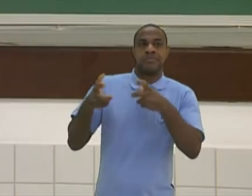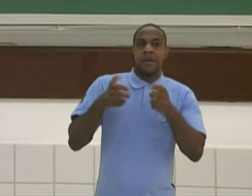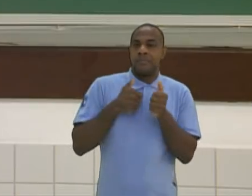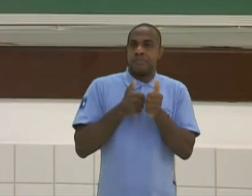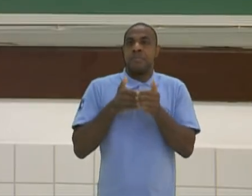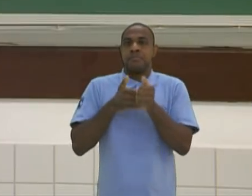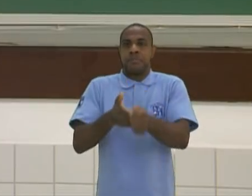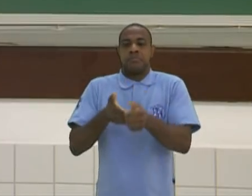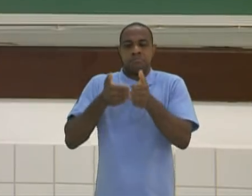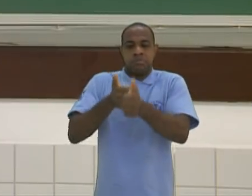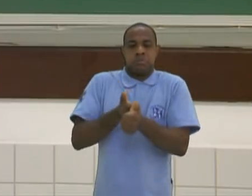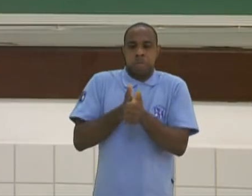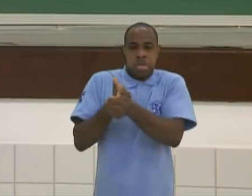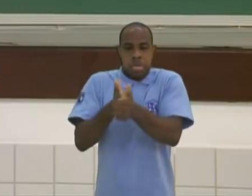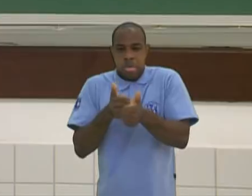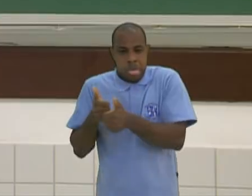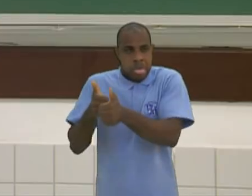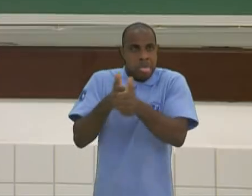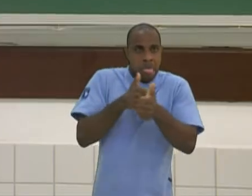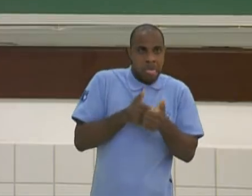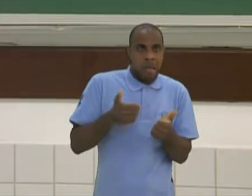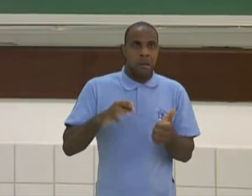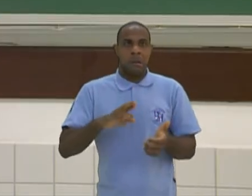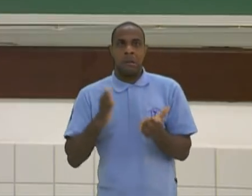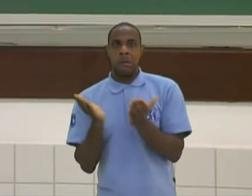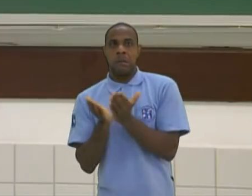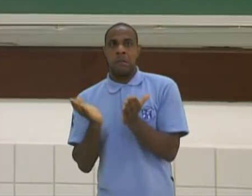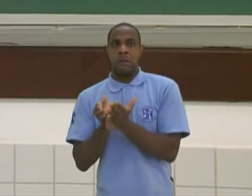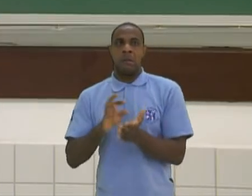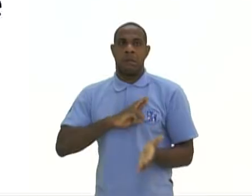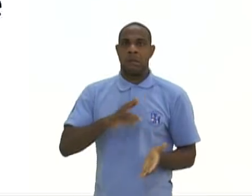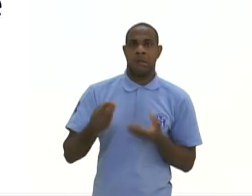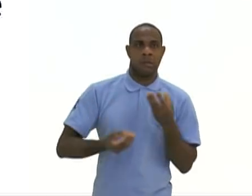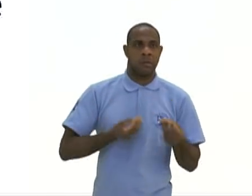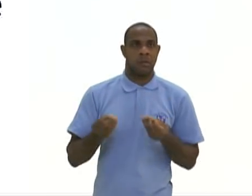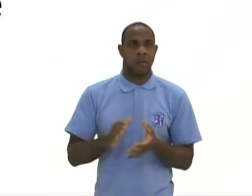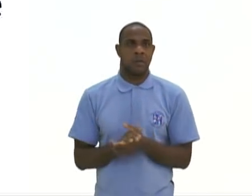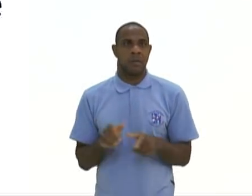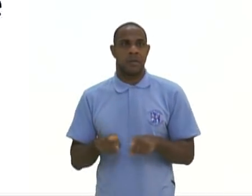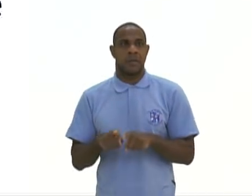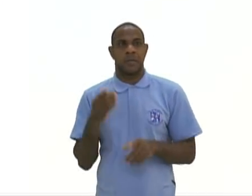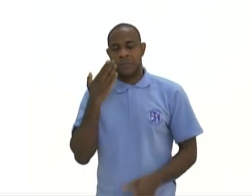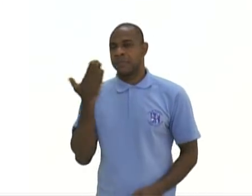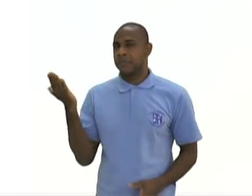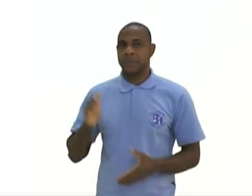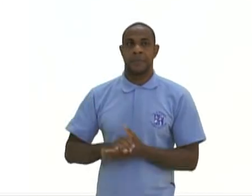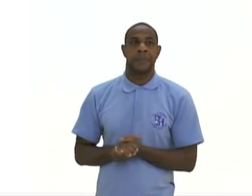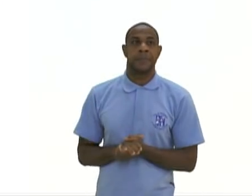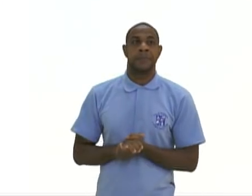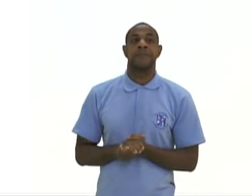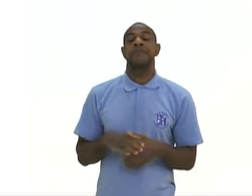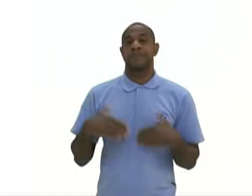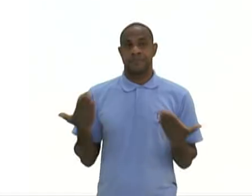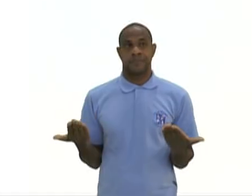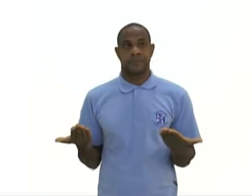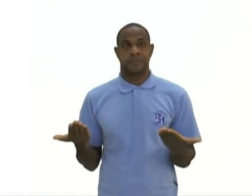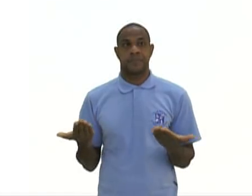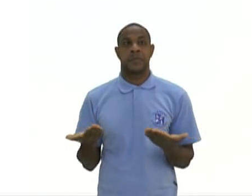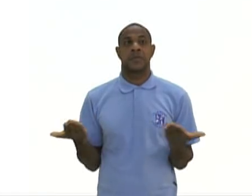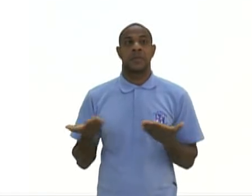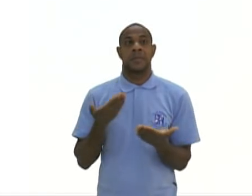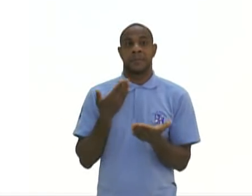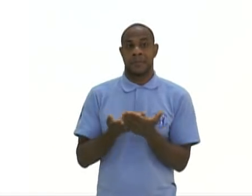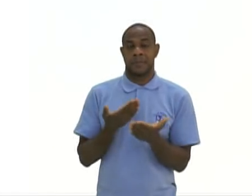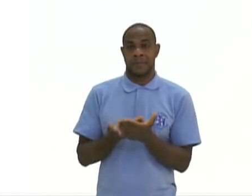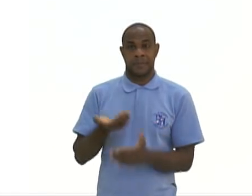as execuções dos primeiros cristãos. Próximo, reconhecer a expansão do cristianismo durante o Império Romano. E aí que a aula